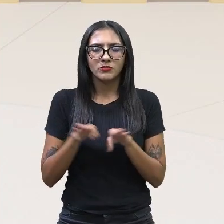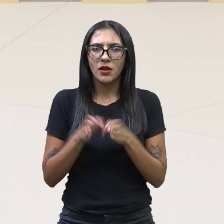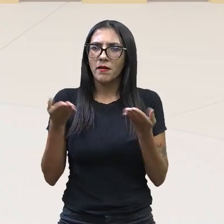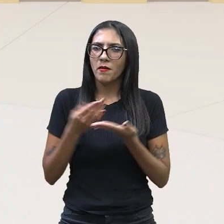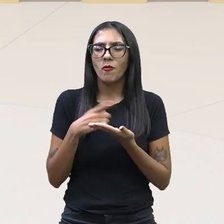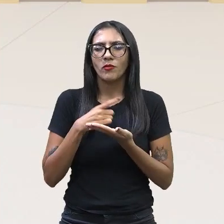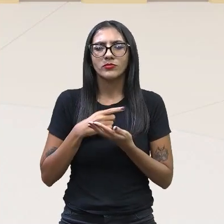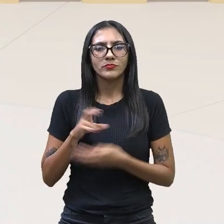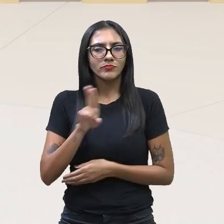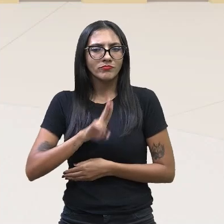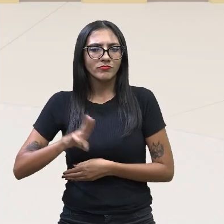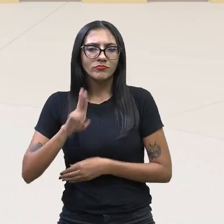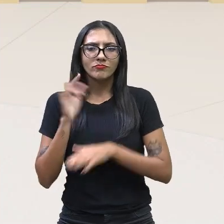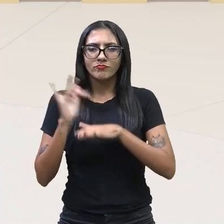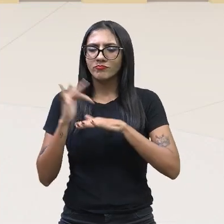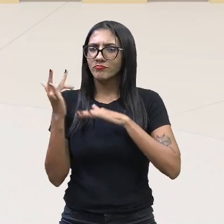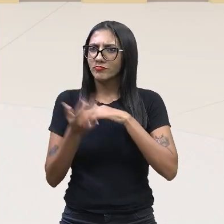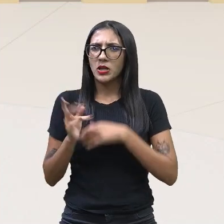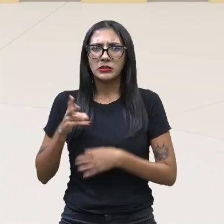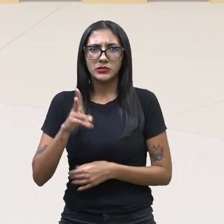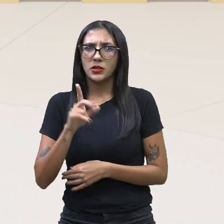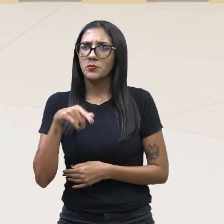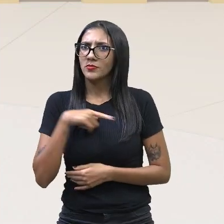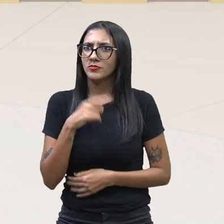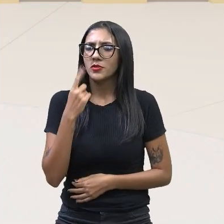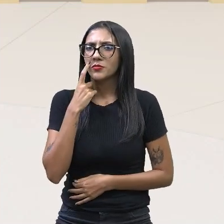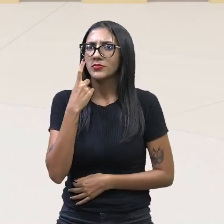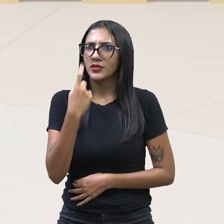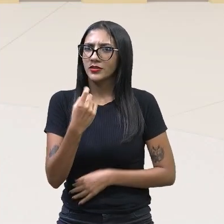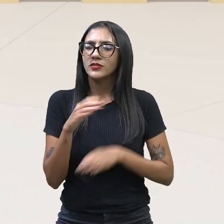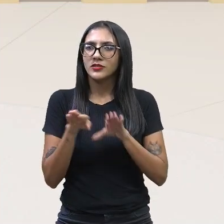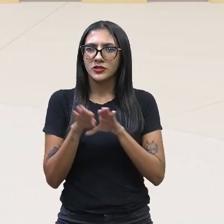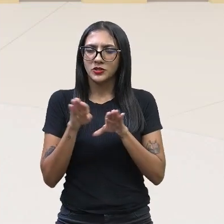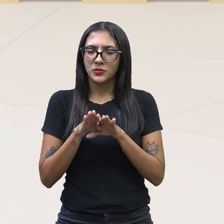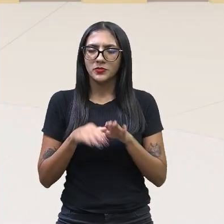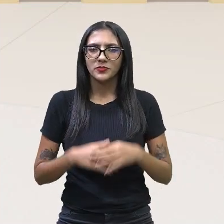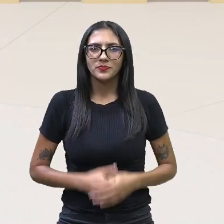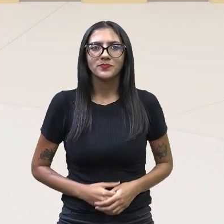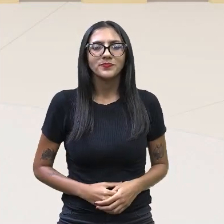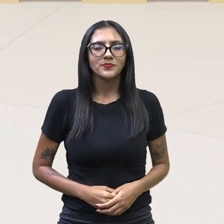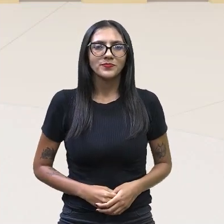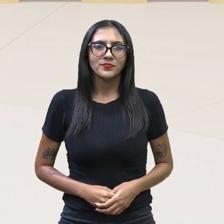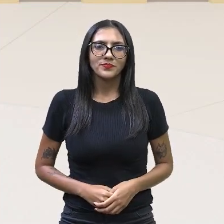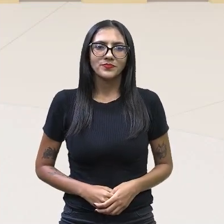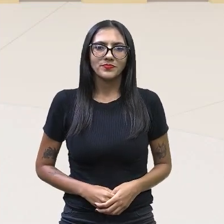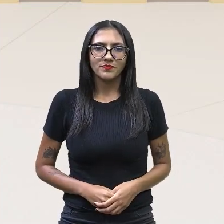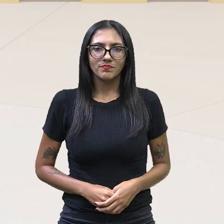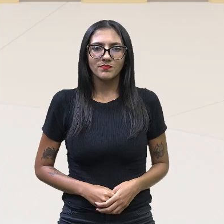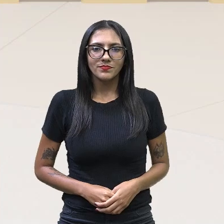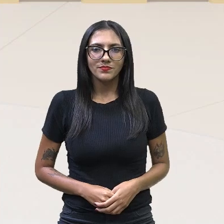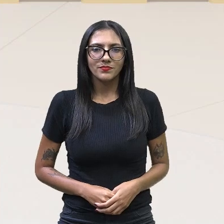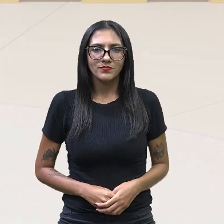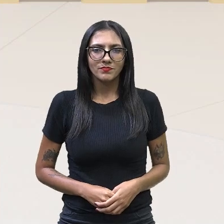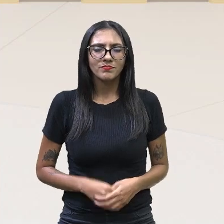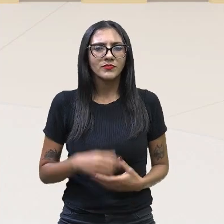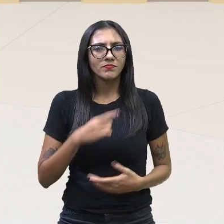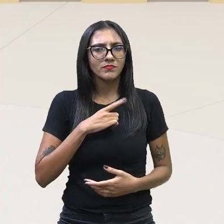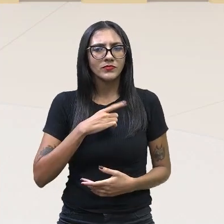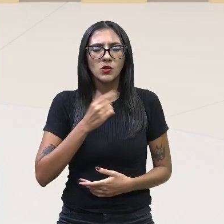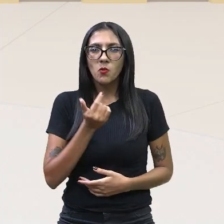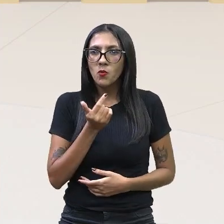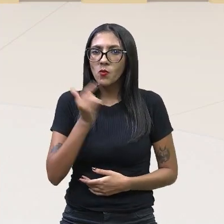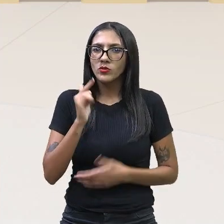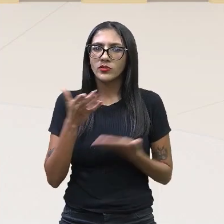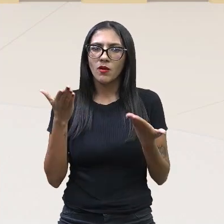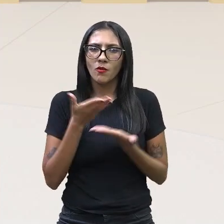redes sociais, todo mundo vai sempre procurar, então é importante a questão do audiovisual. E aí, nós temos mais alguma coisa? Temos. Vamos ver agora,